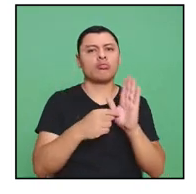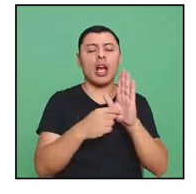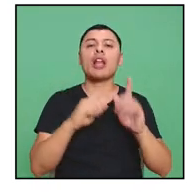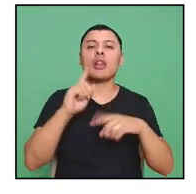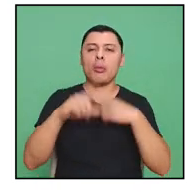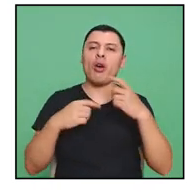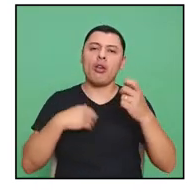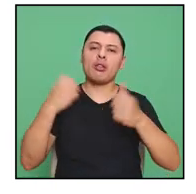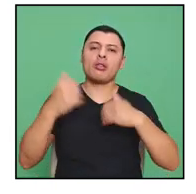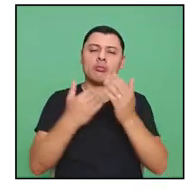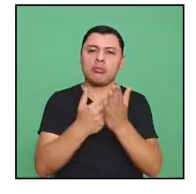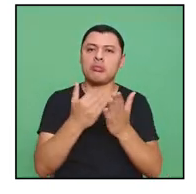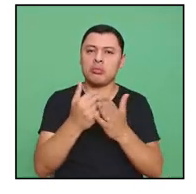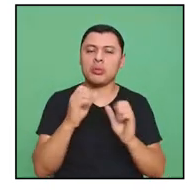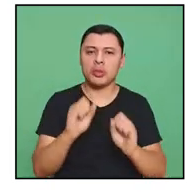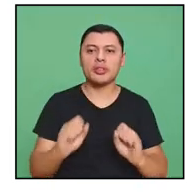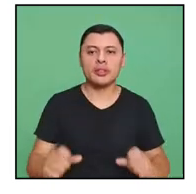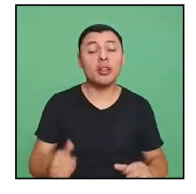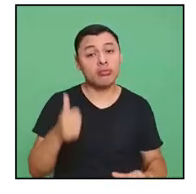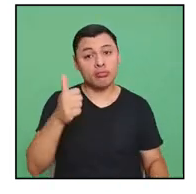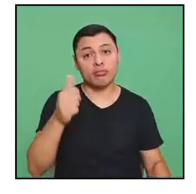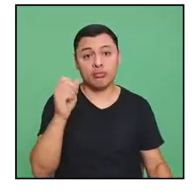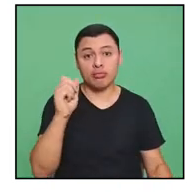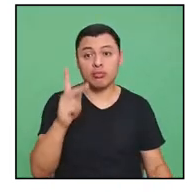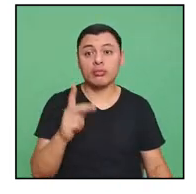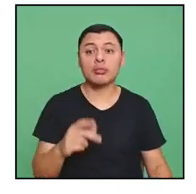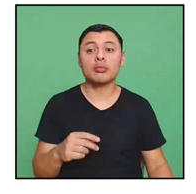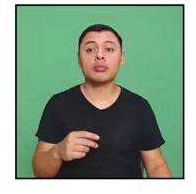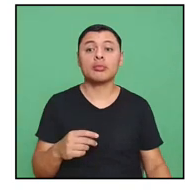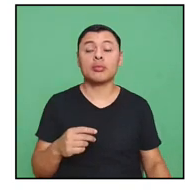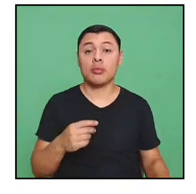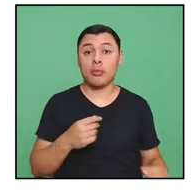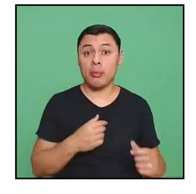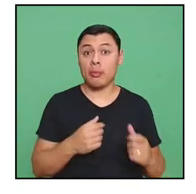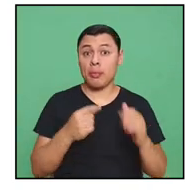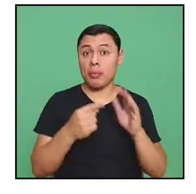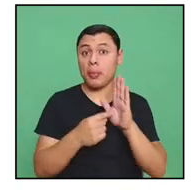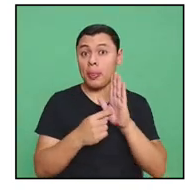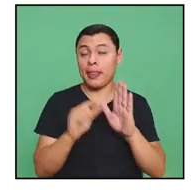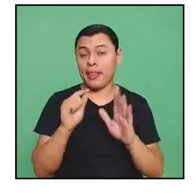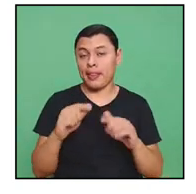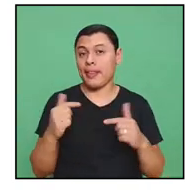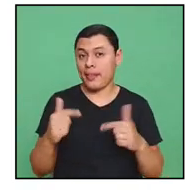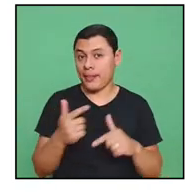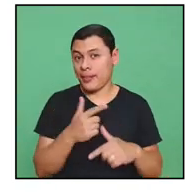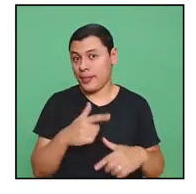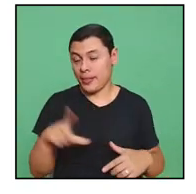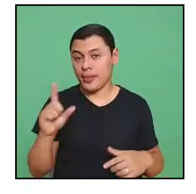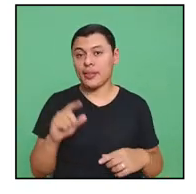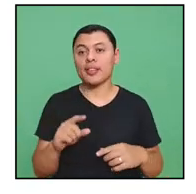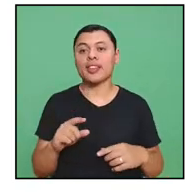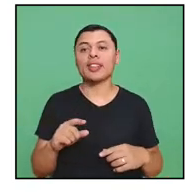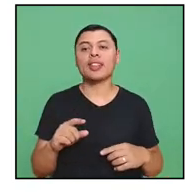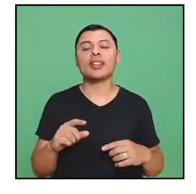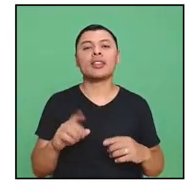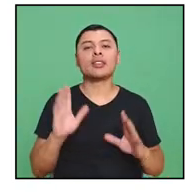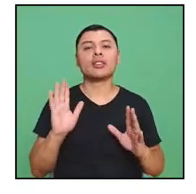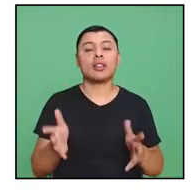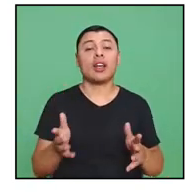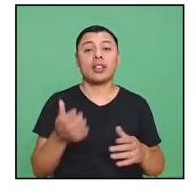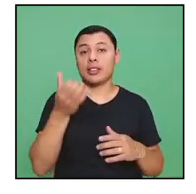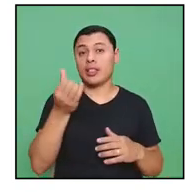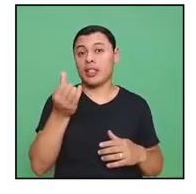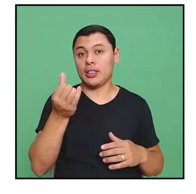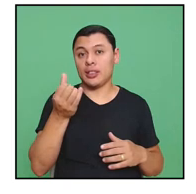abro. Pode ser. Bacana. Então tá, aí eu vou falar então desse outro trabalho, né? Que é um trabalho feito a seis mãos.